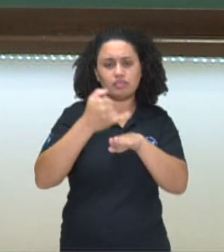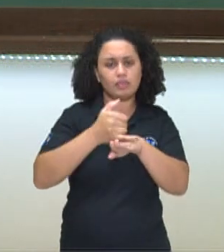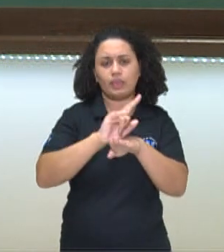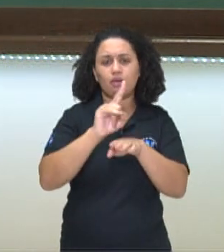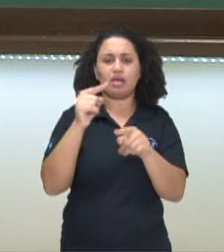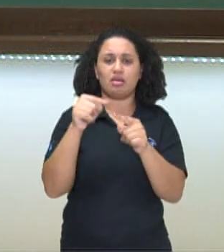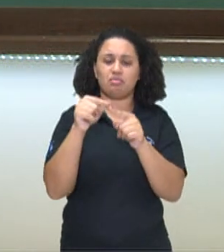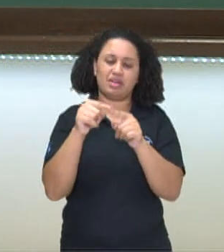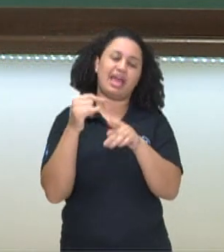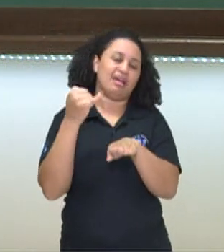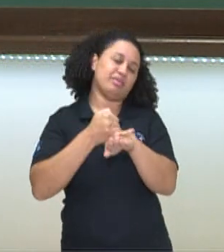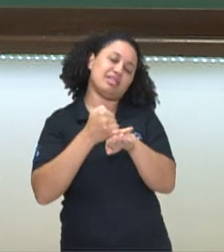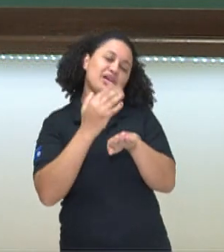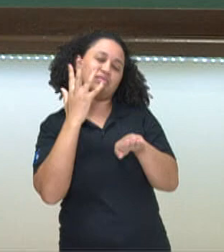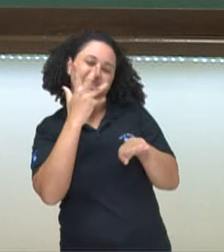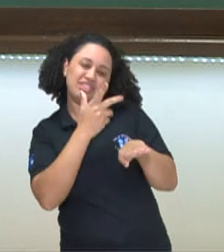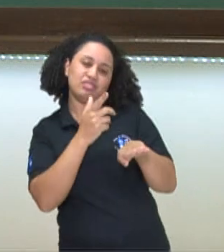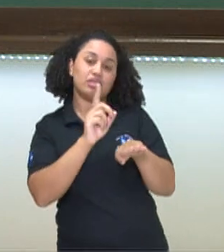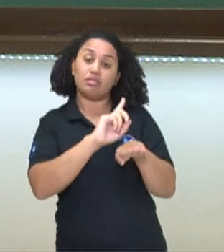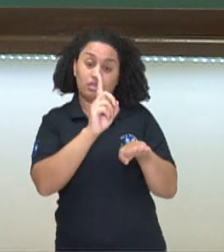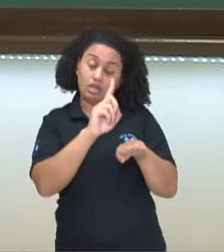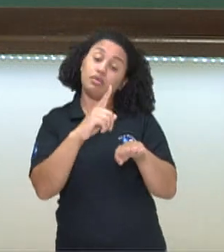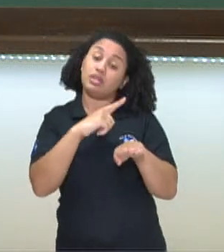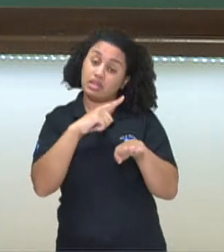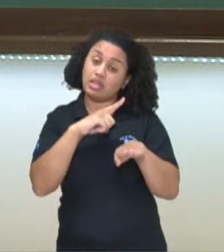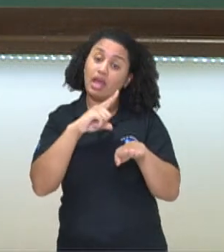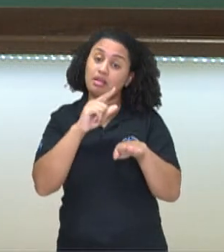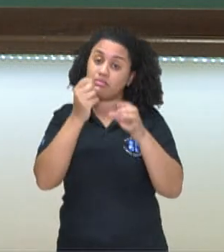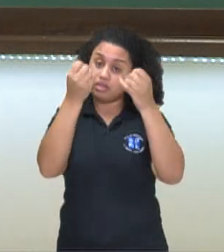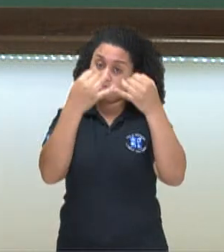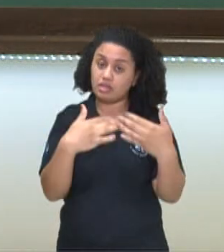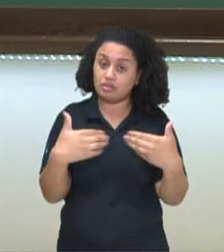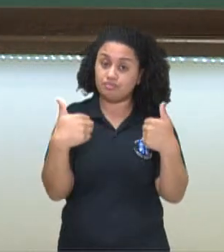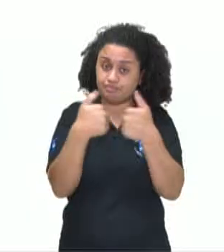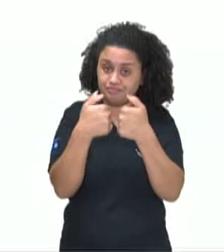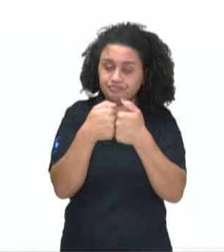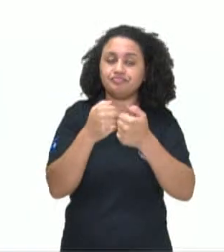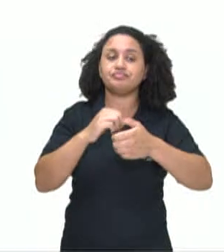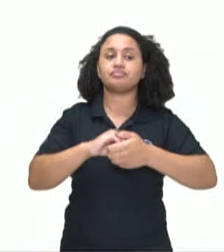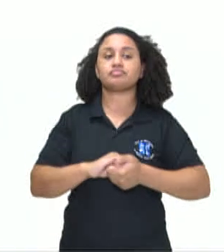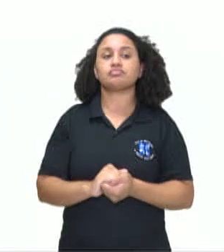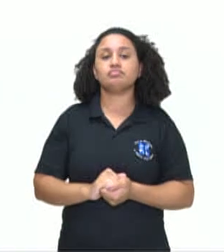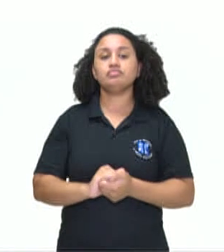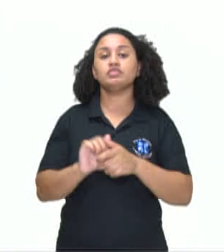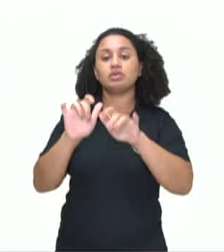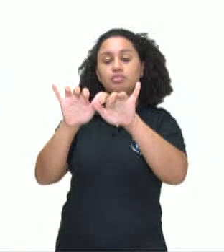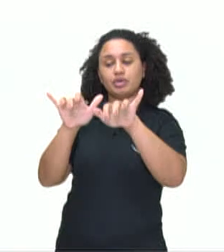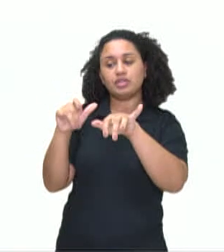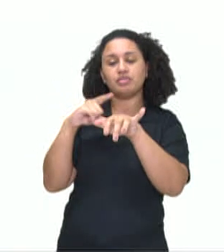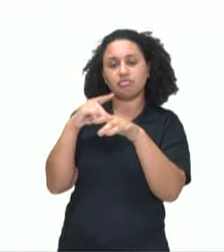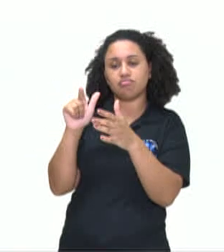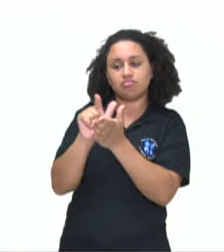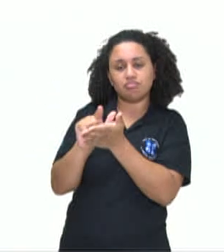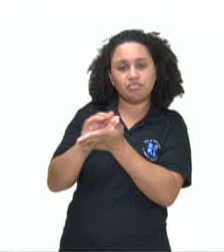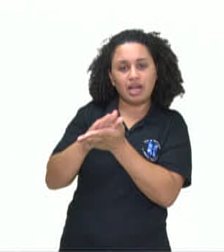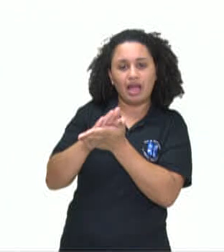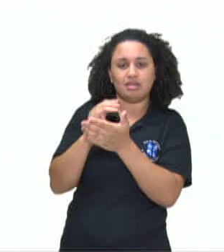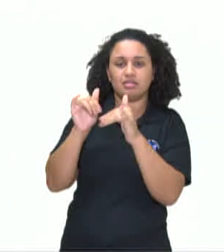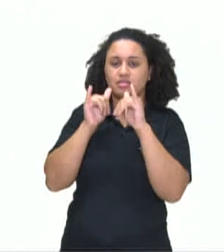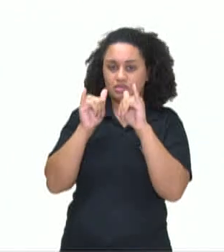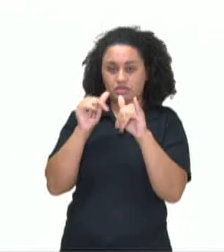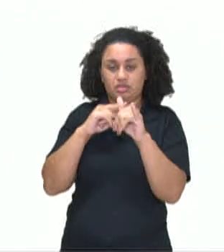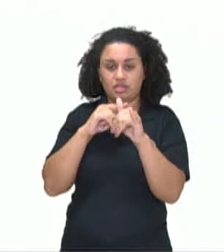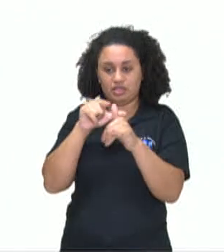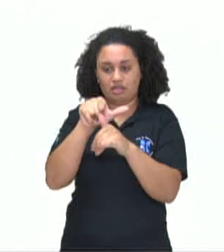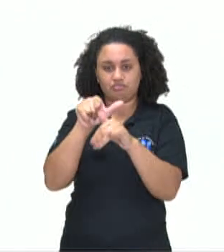porque o metal é mais bonitinho, tem motivo físico para isso. Um computador tem suas placas eletrônicas aterradas na própria